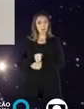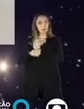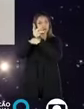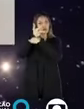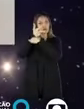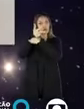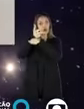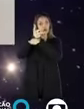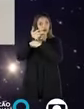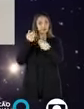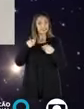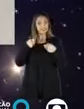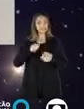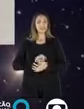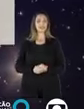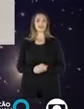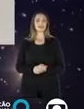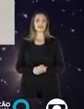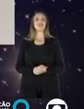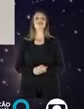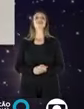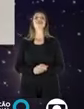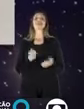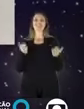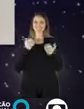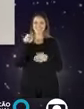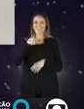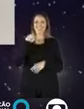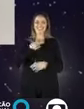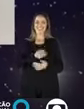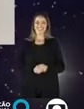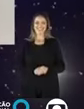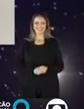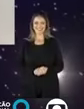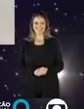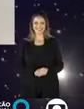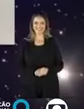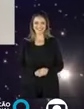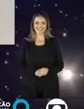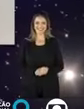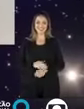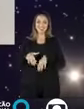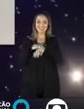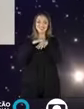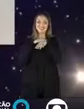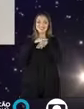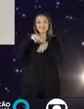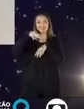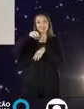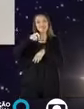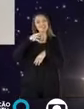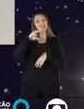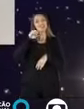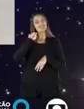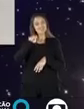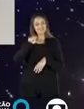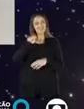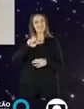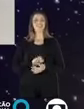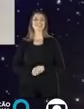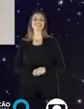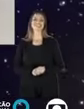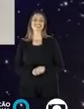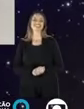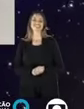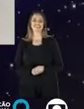aí, por favor. Ué. Vocês estão vendo? Ah, Como agora sim. Então... é A gente vai começar com o Marcos, que